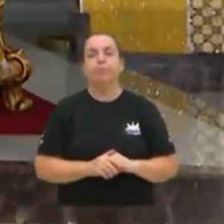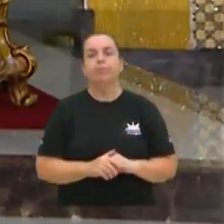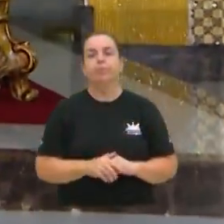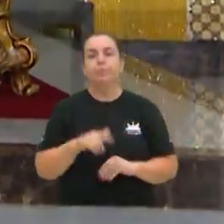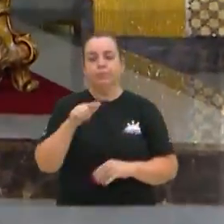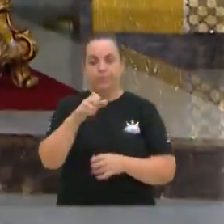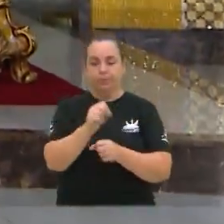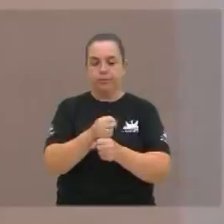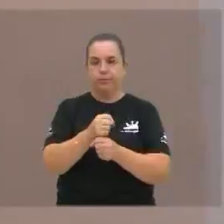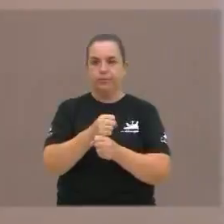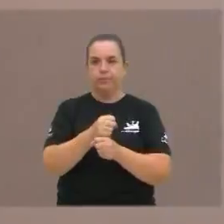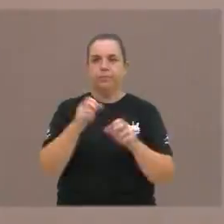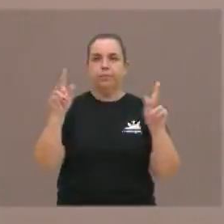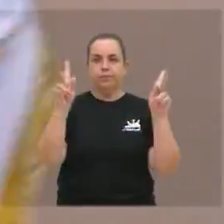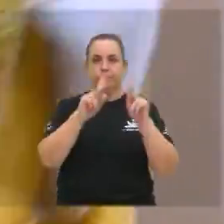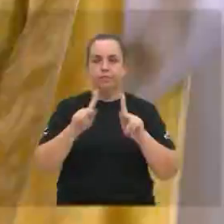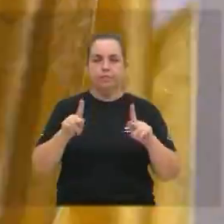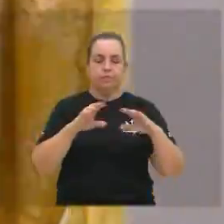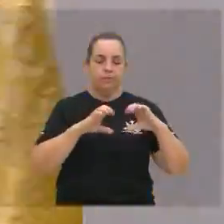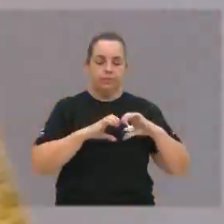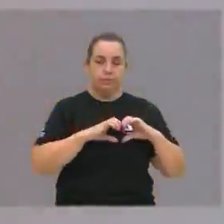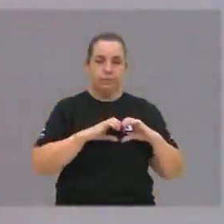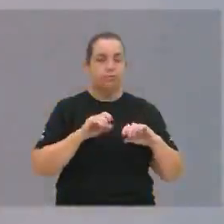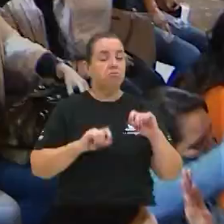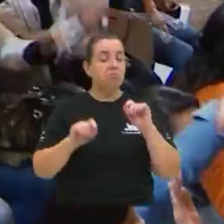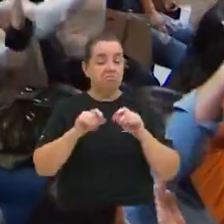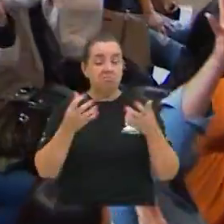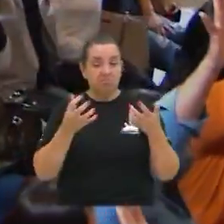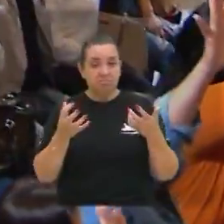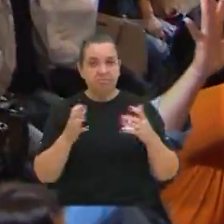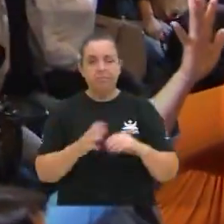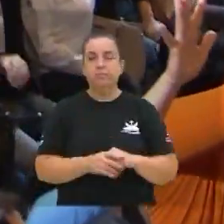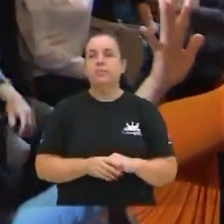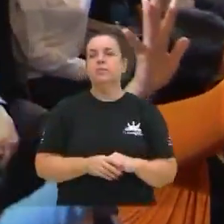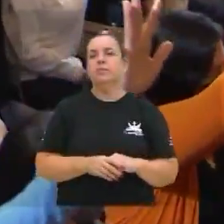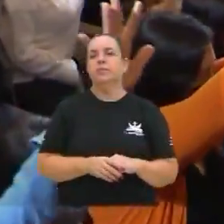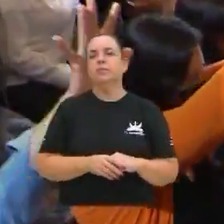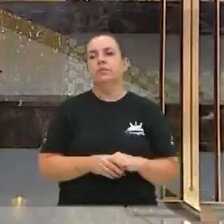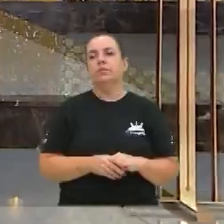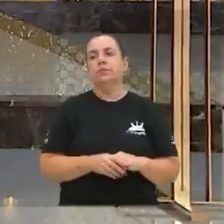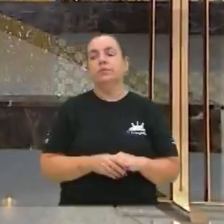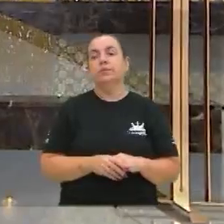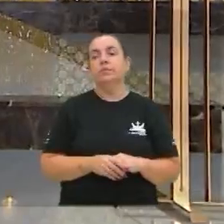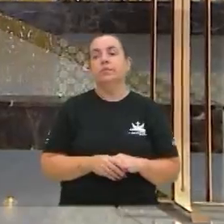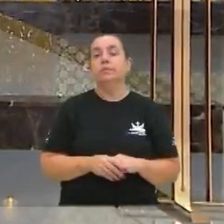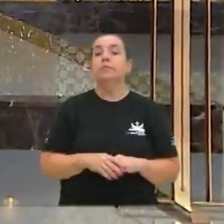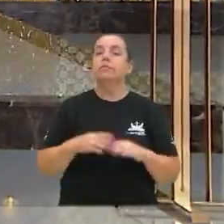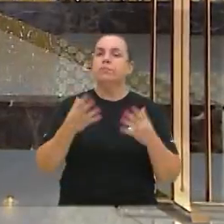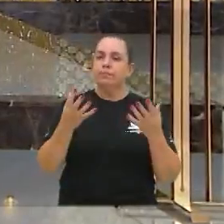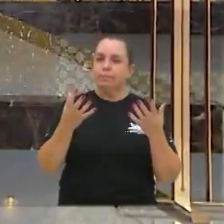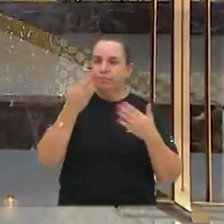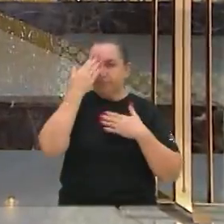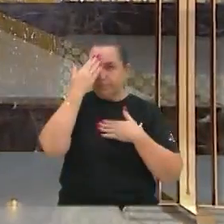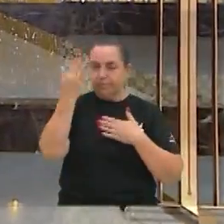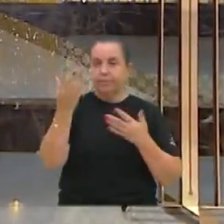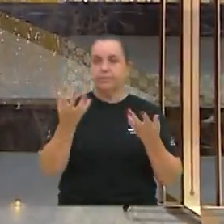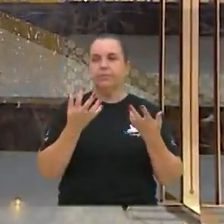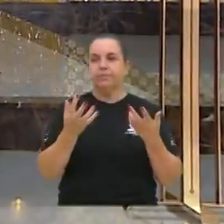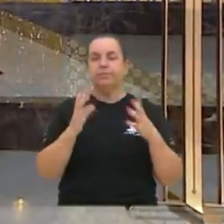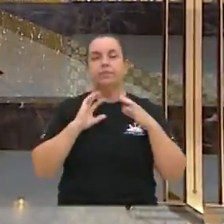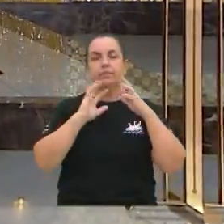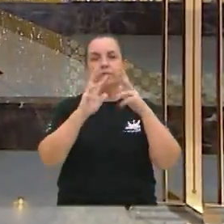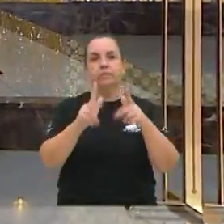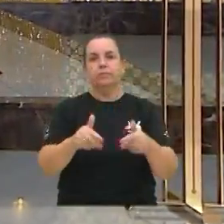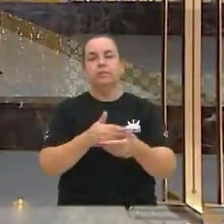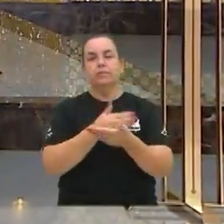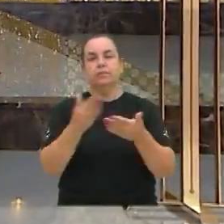Neste ano quero paz no meu coração. Quem quer paz no coração, meu filho? Meu filho. E eu queria agradecer a